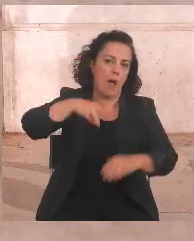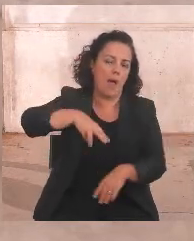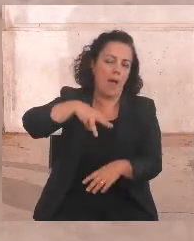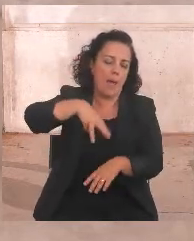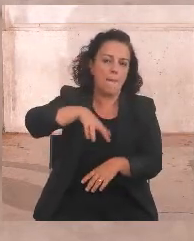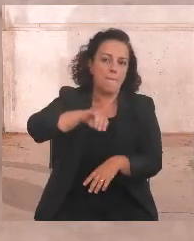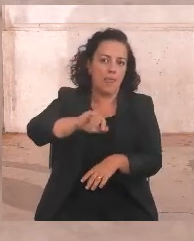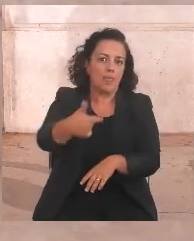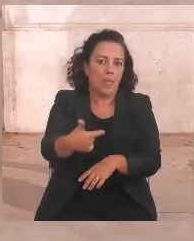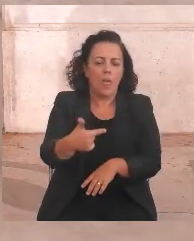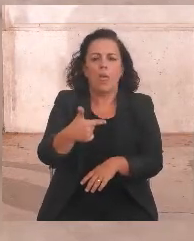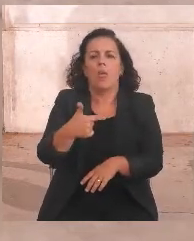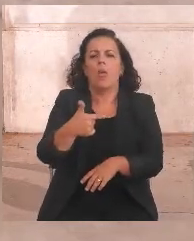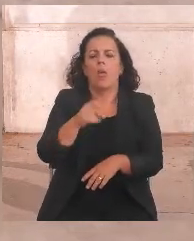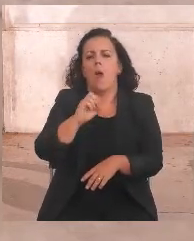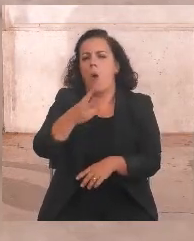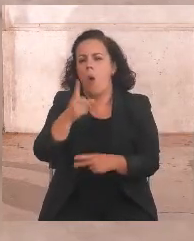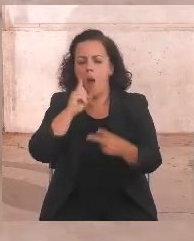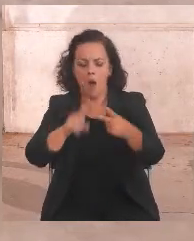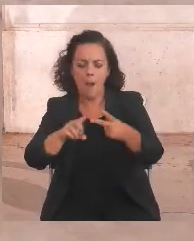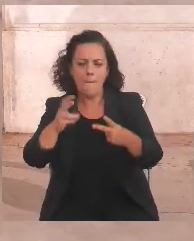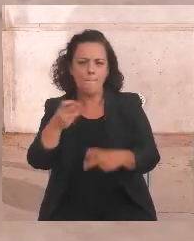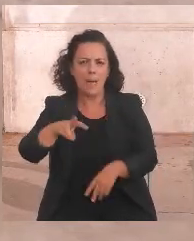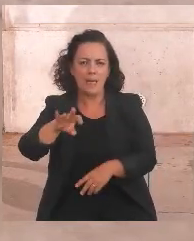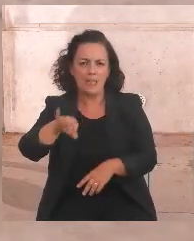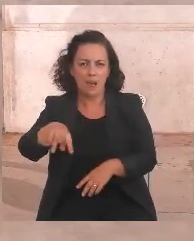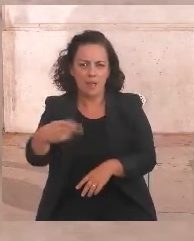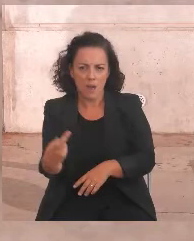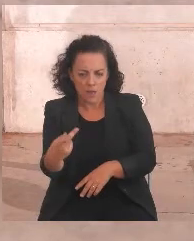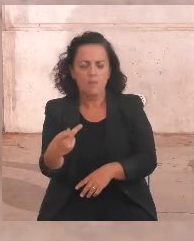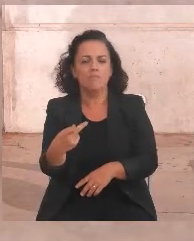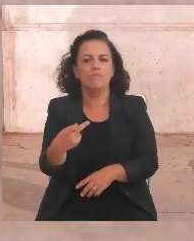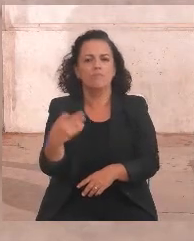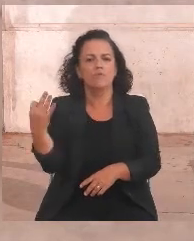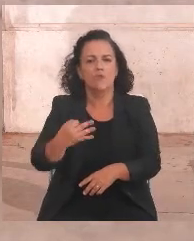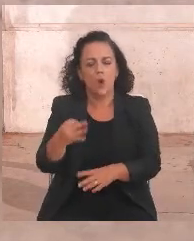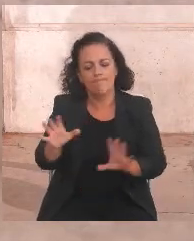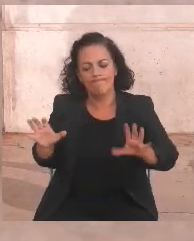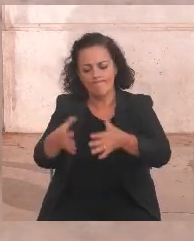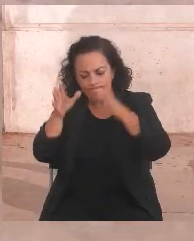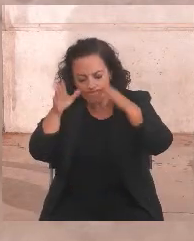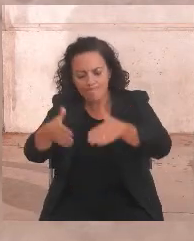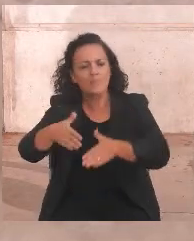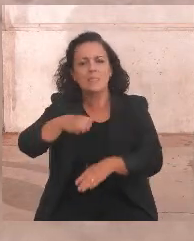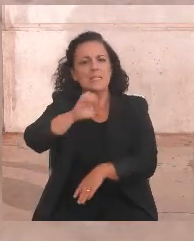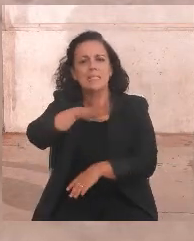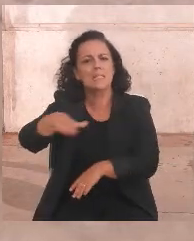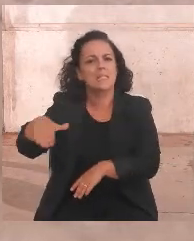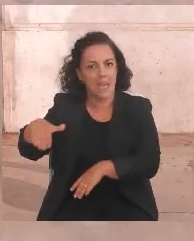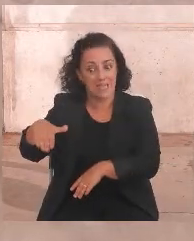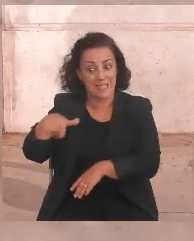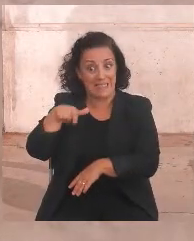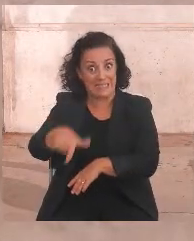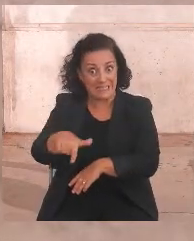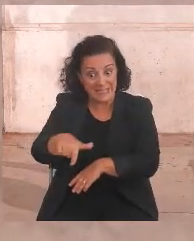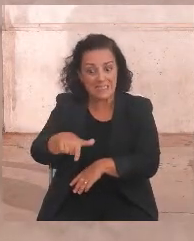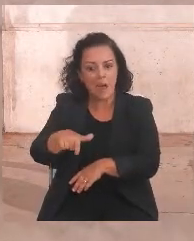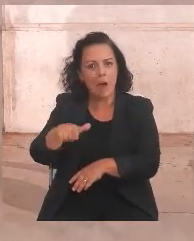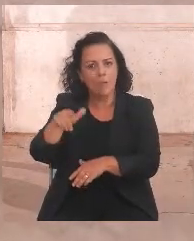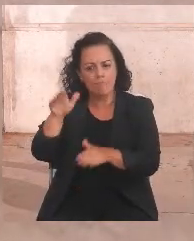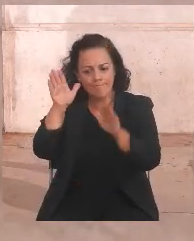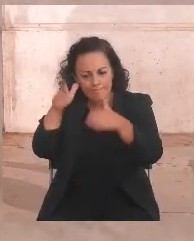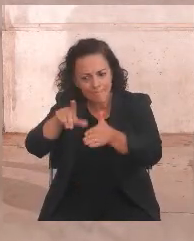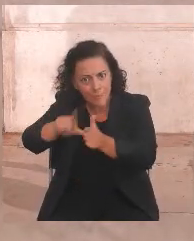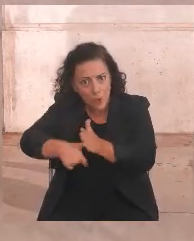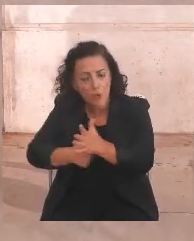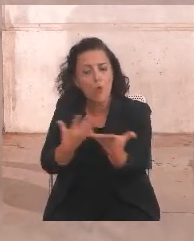Ratti, ou a Mariana Mazzucato, onde lançámos as missões da ciência e construímos essas missões com as pessoas,